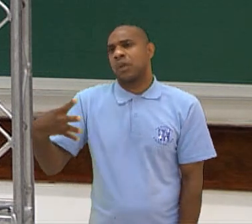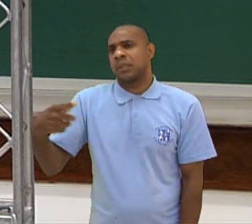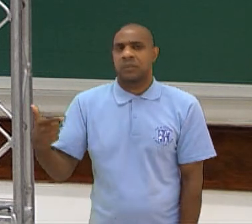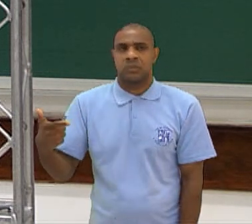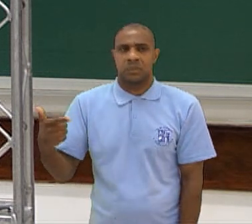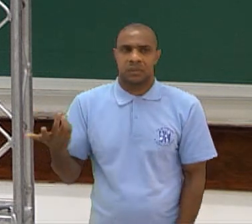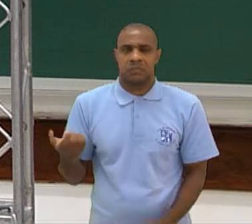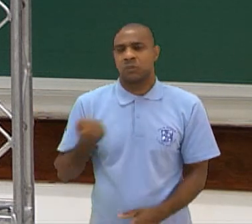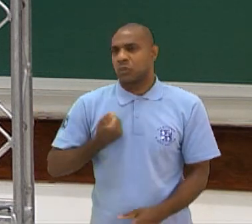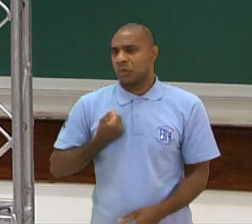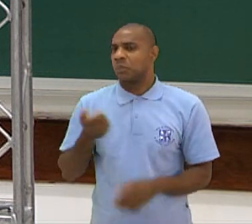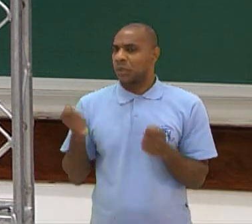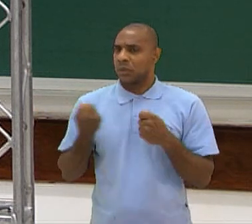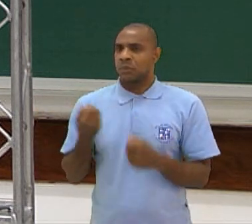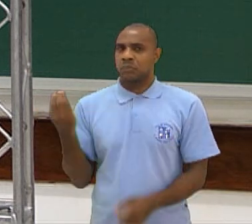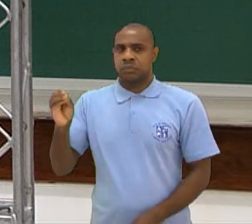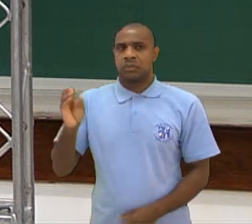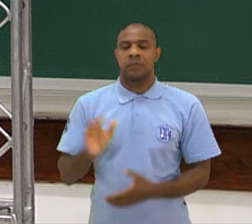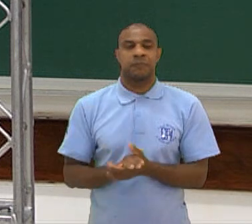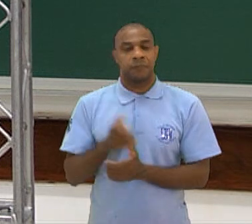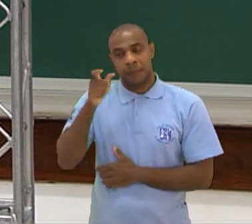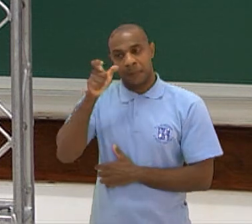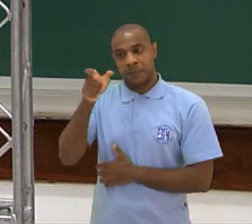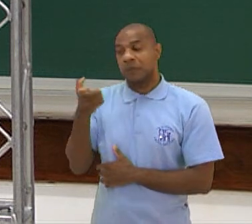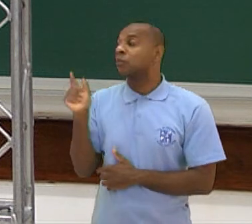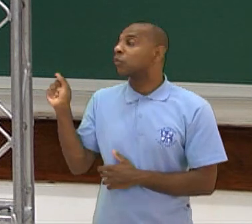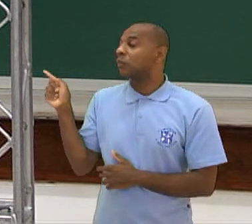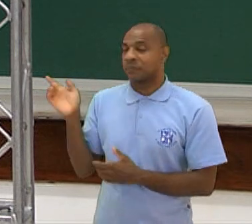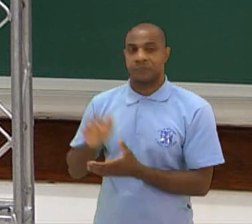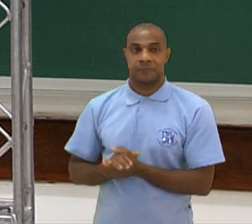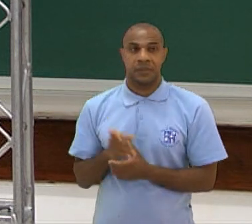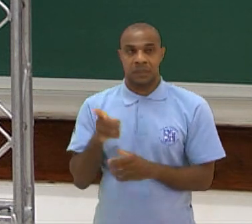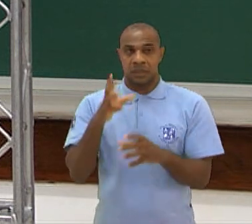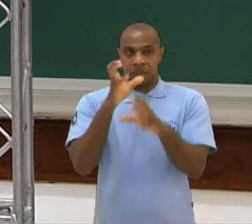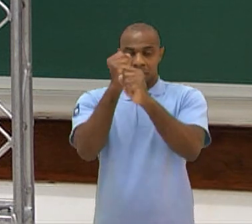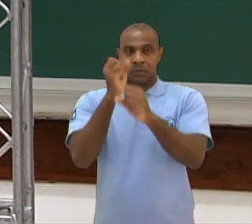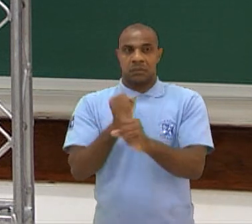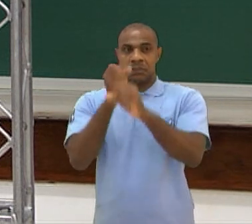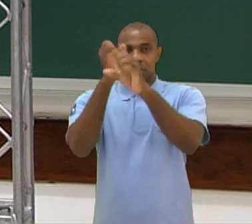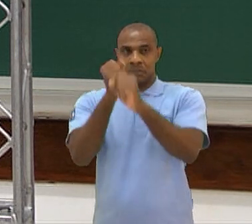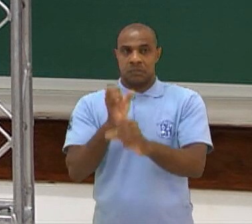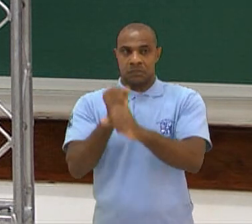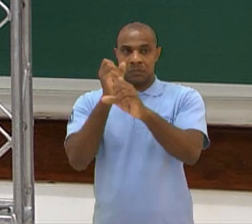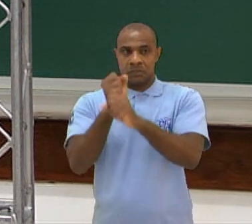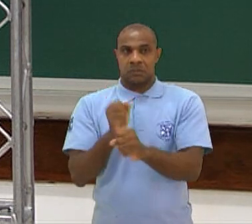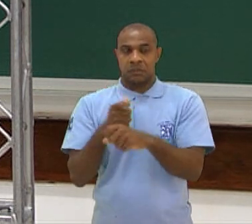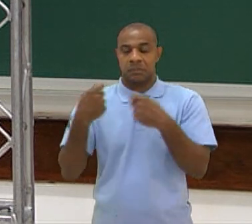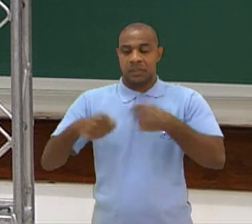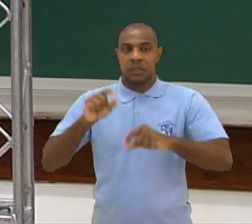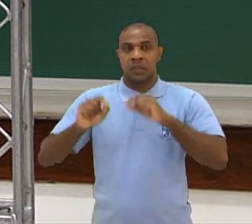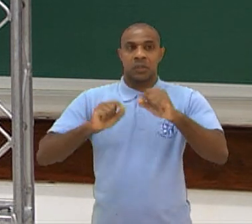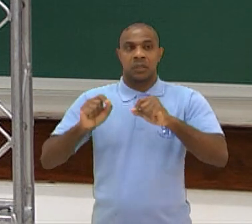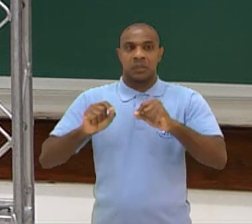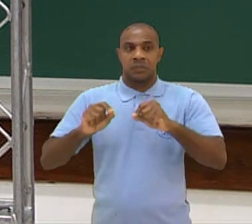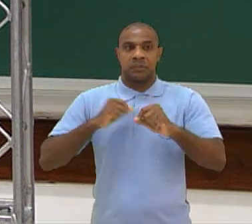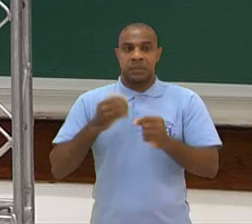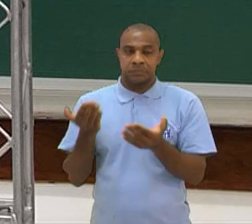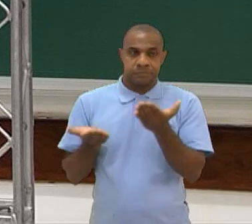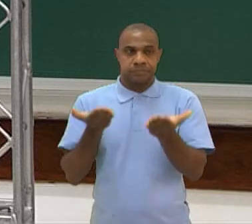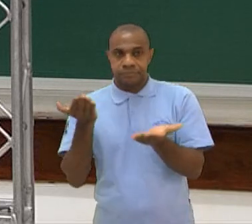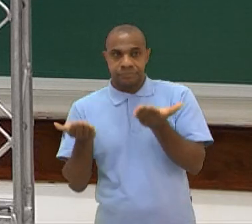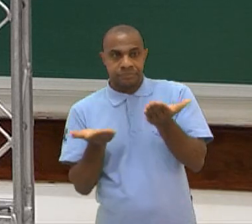multiplico 6 por menos 2 para em cima ficar negativo e 4 por 3 para ficar positivo igual a 12. Perceba